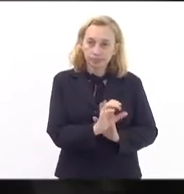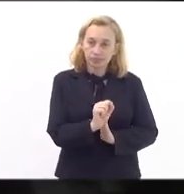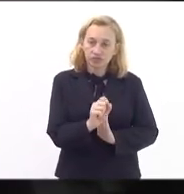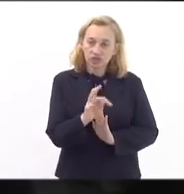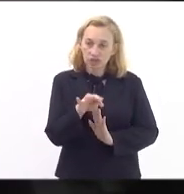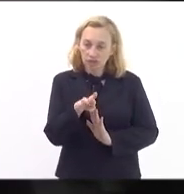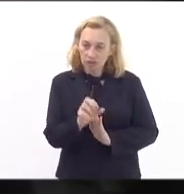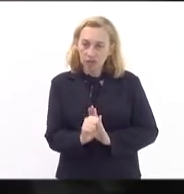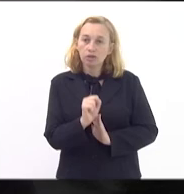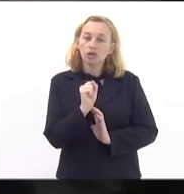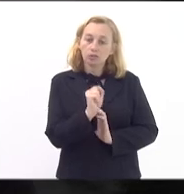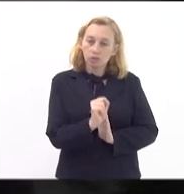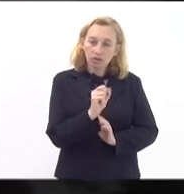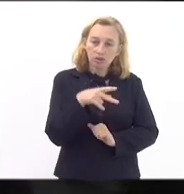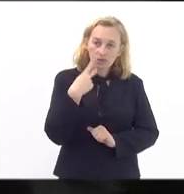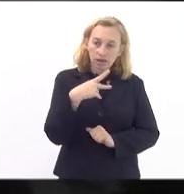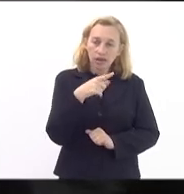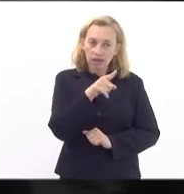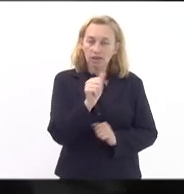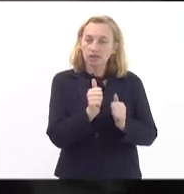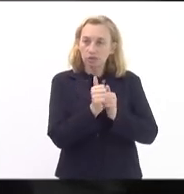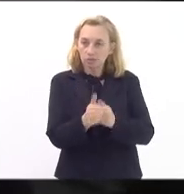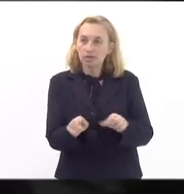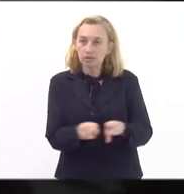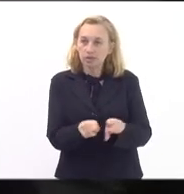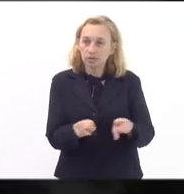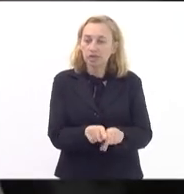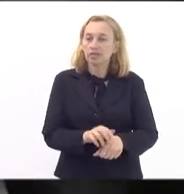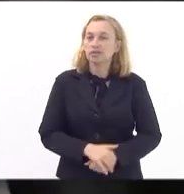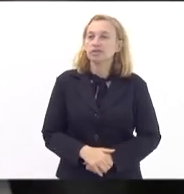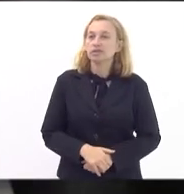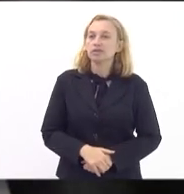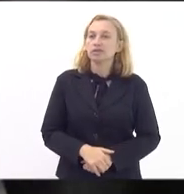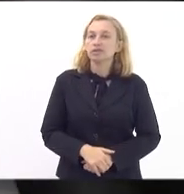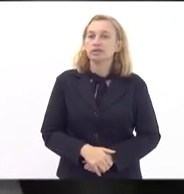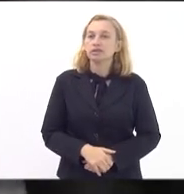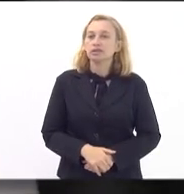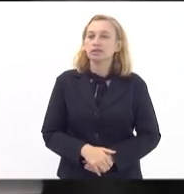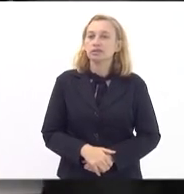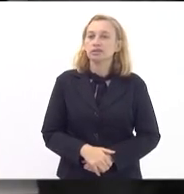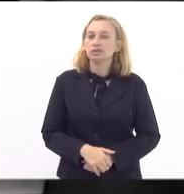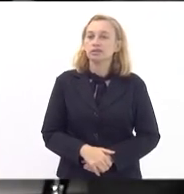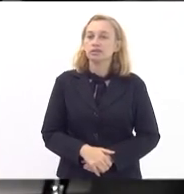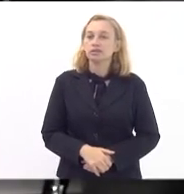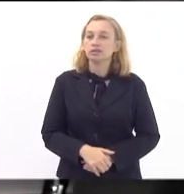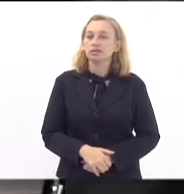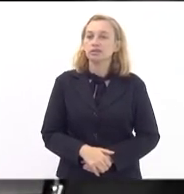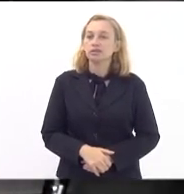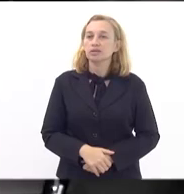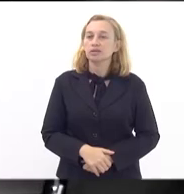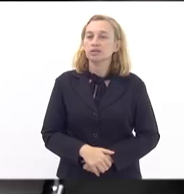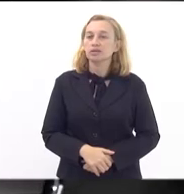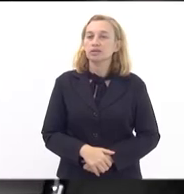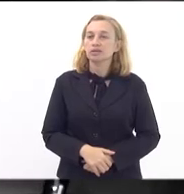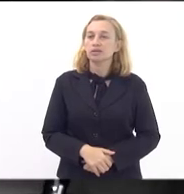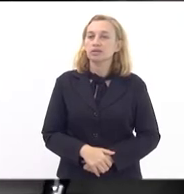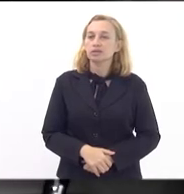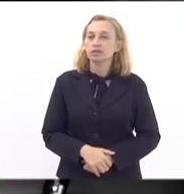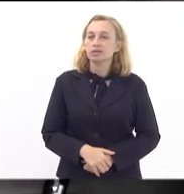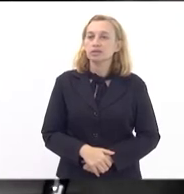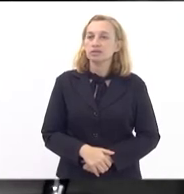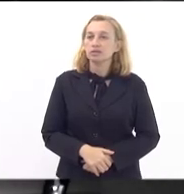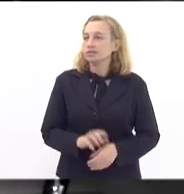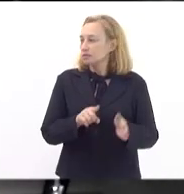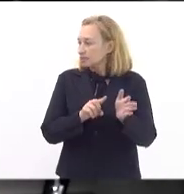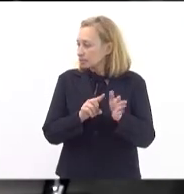de trânsito também possa confirmar eles também acompanho é um é uma é uma uma chama uma coisa criativa deles por questões de